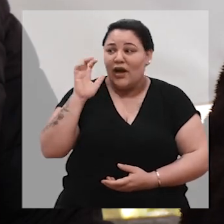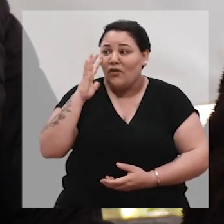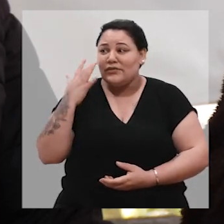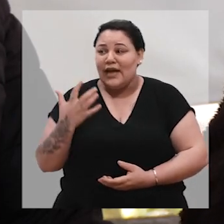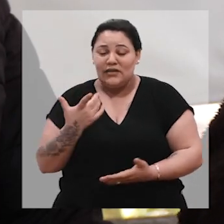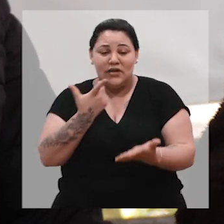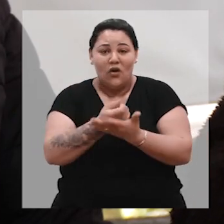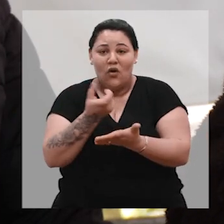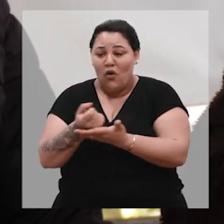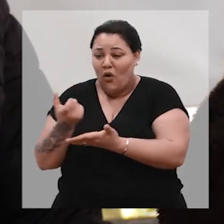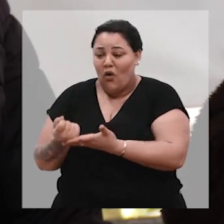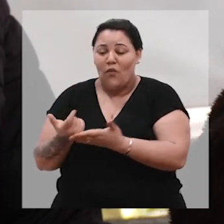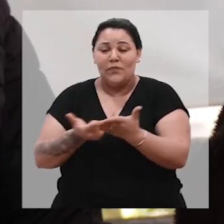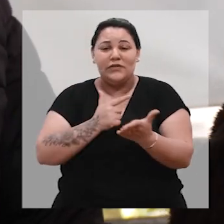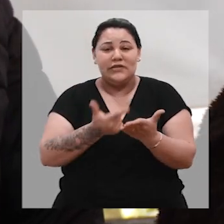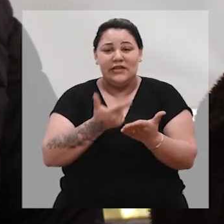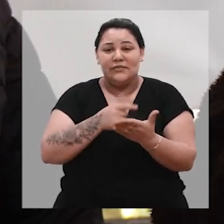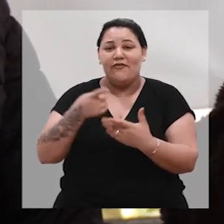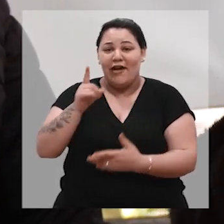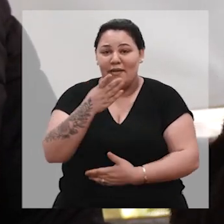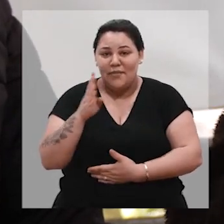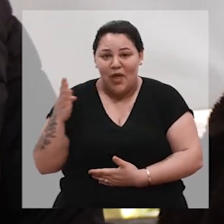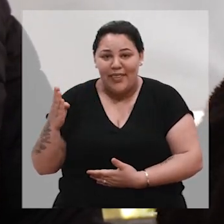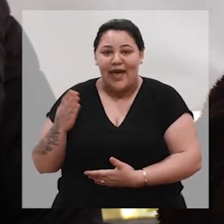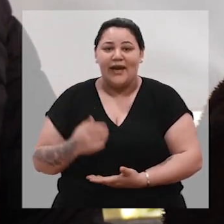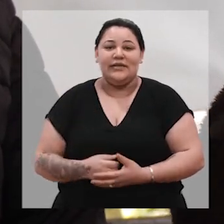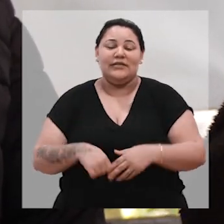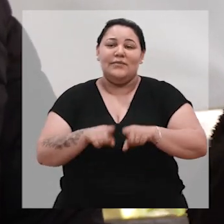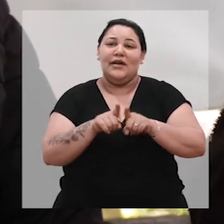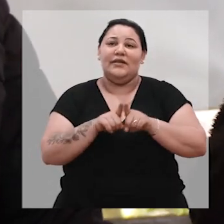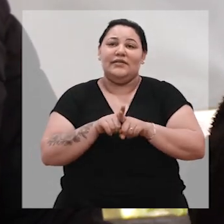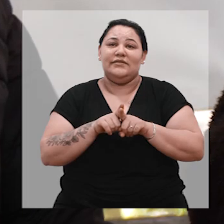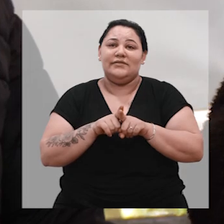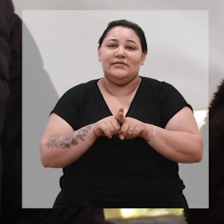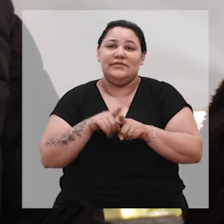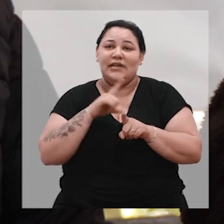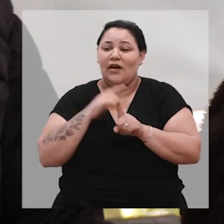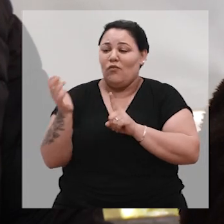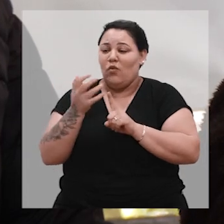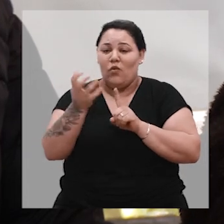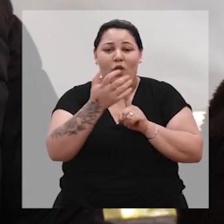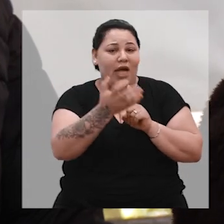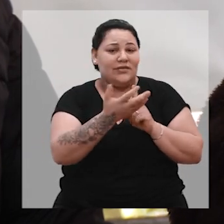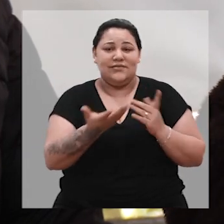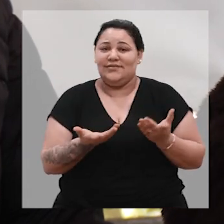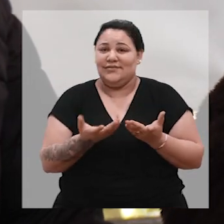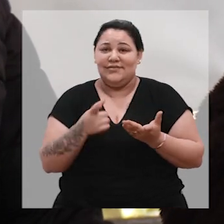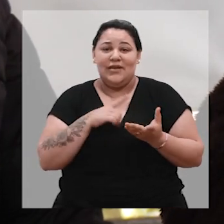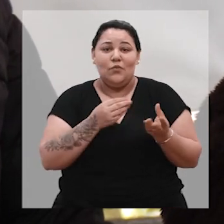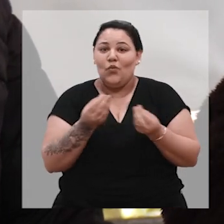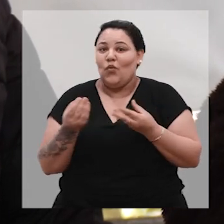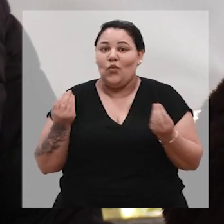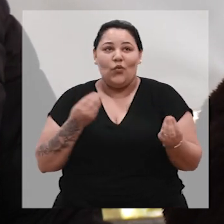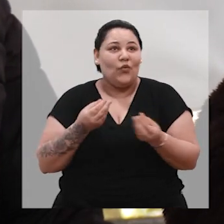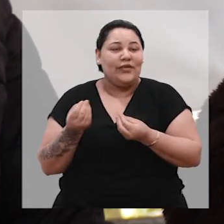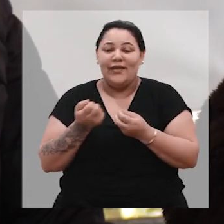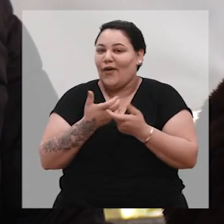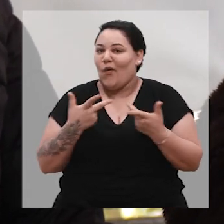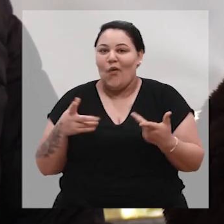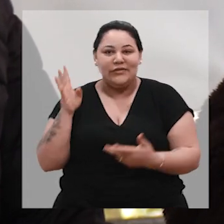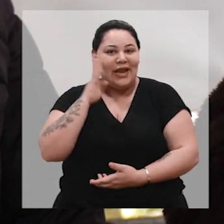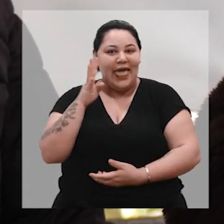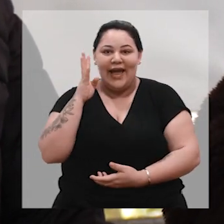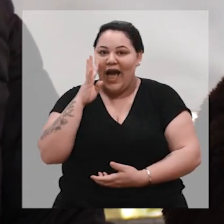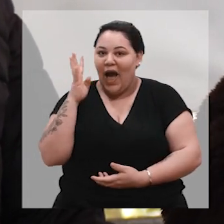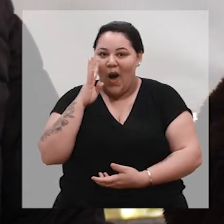aqui, vê as histórias que acontecem aqui, compre seus livros, vá na biblioteca se não puder. Enfim, fonte de inspiração é o que não falta numa feira